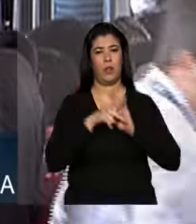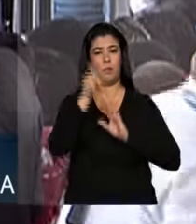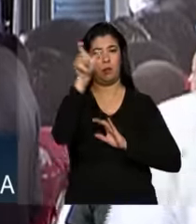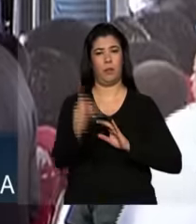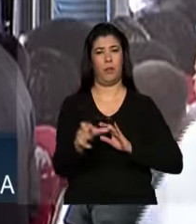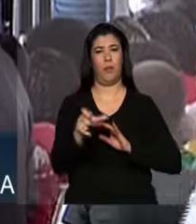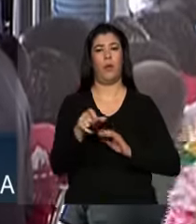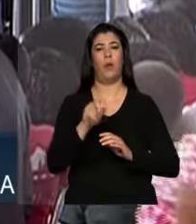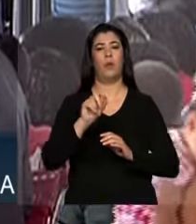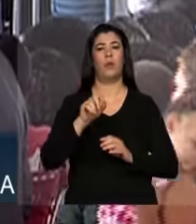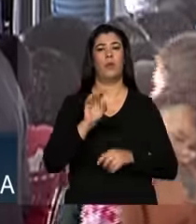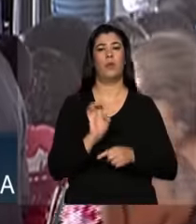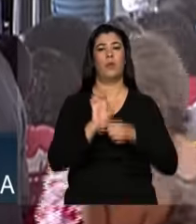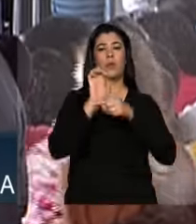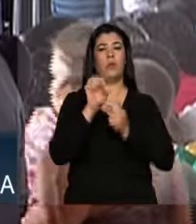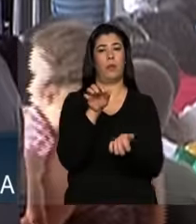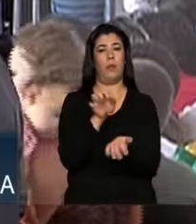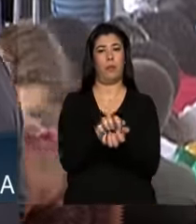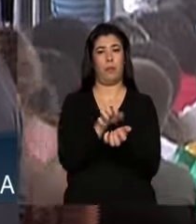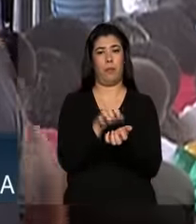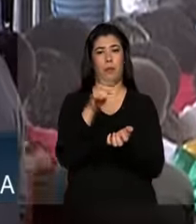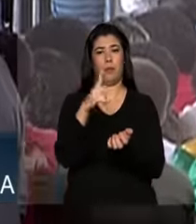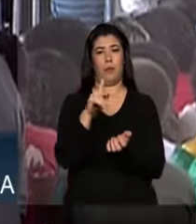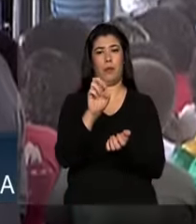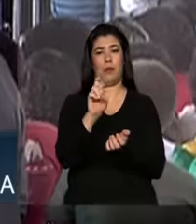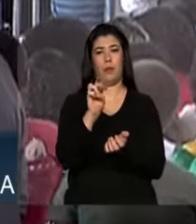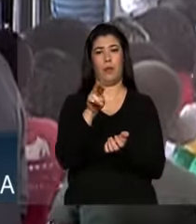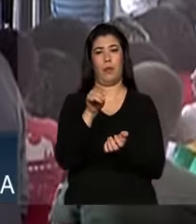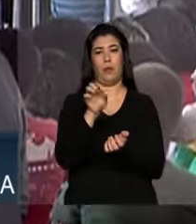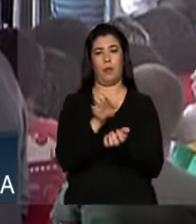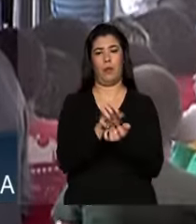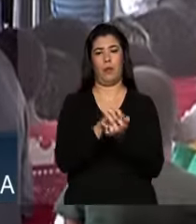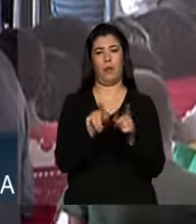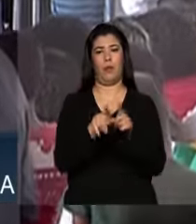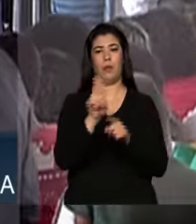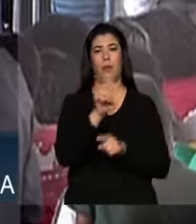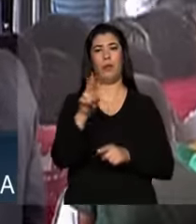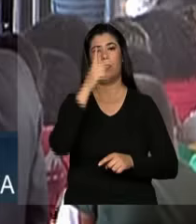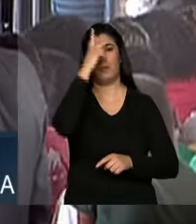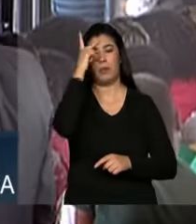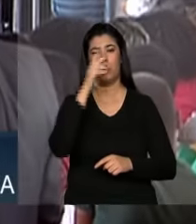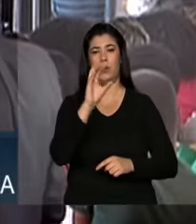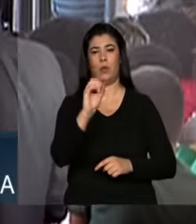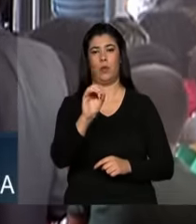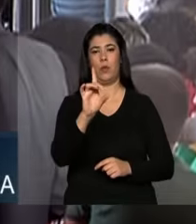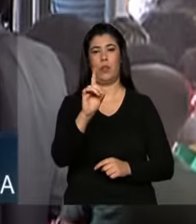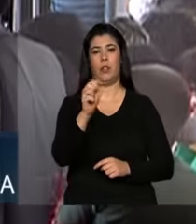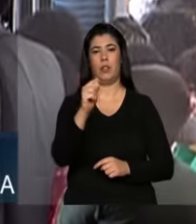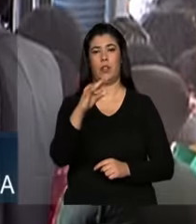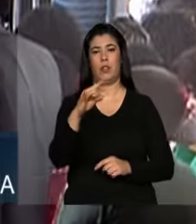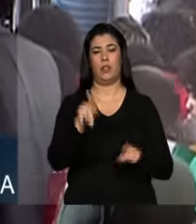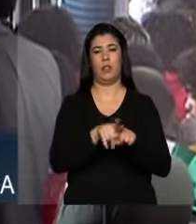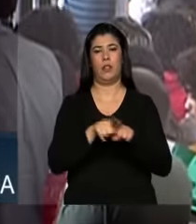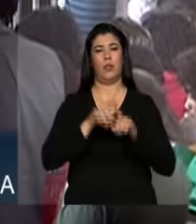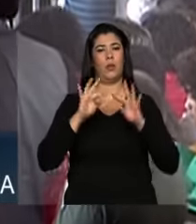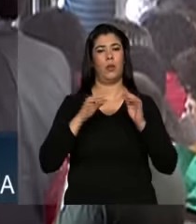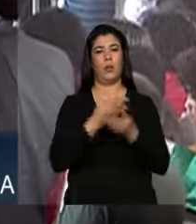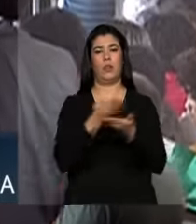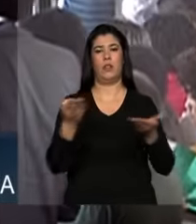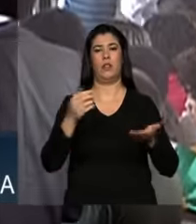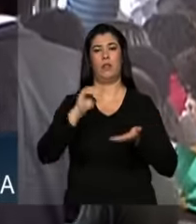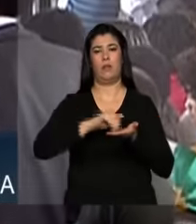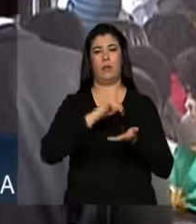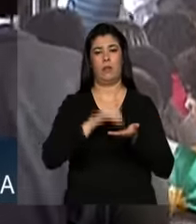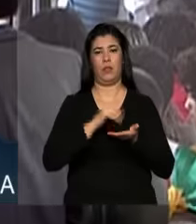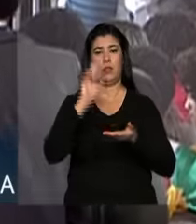pessoa do deputado estadual Odaci Amorim. Quero cumprimentar também a todos os secretários de